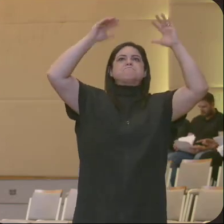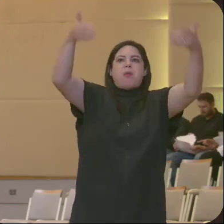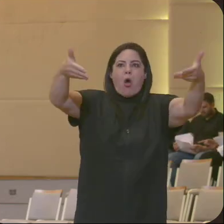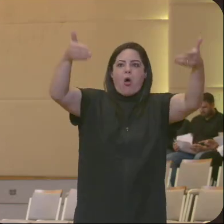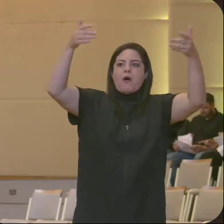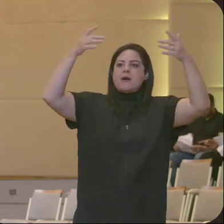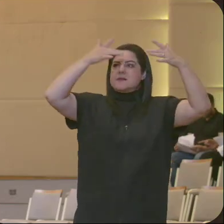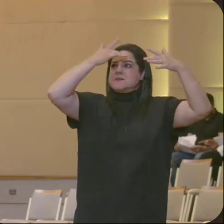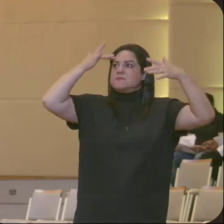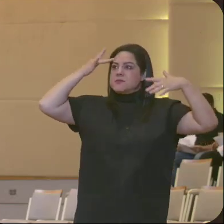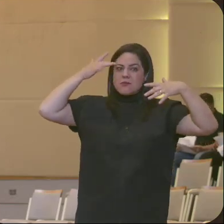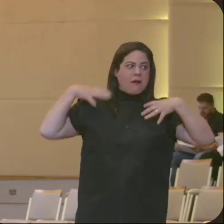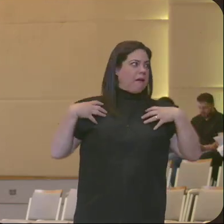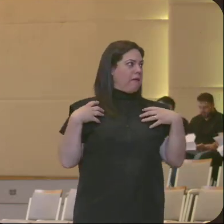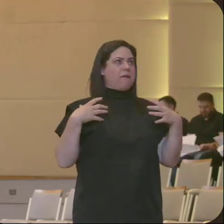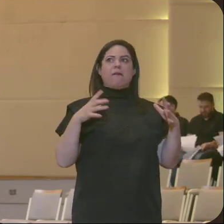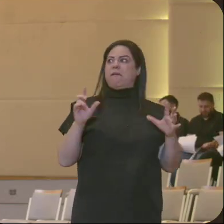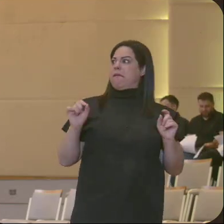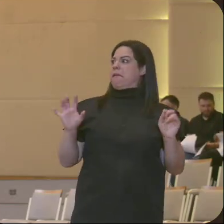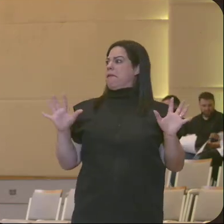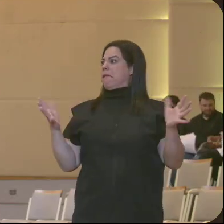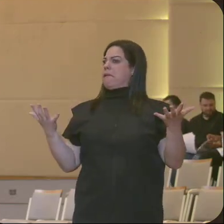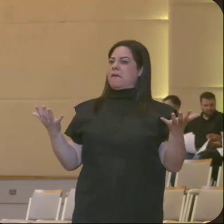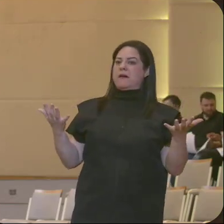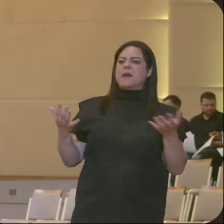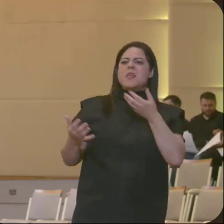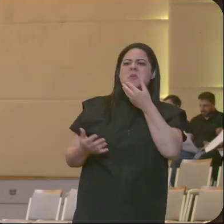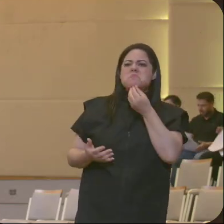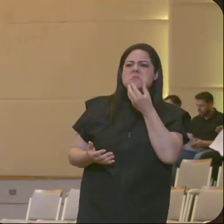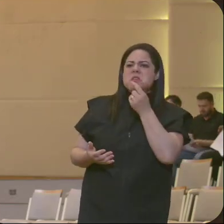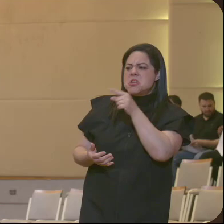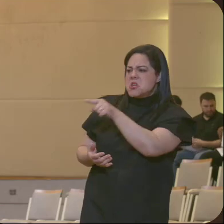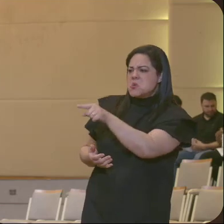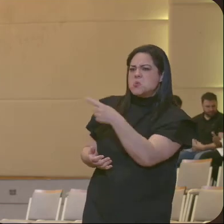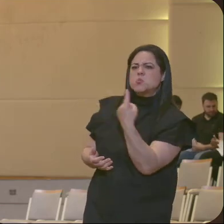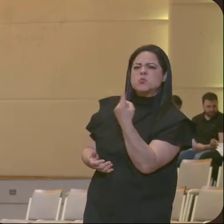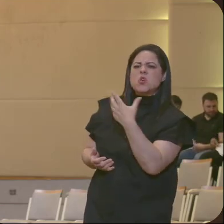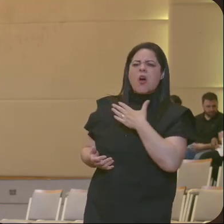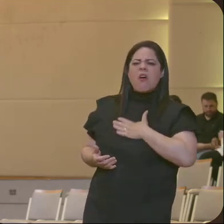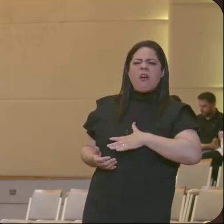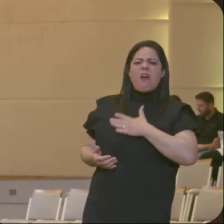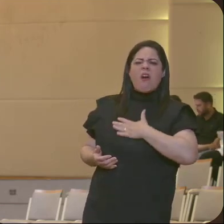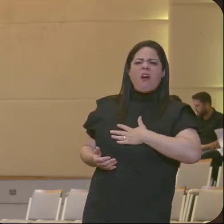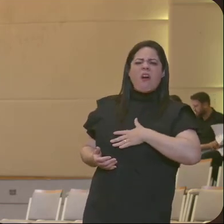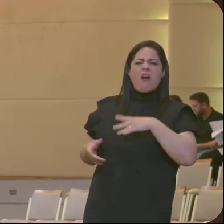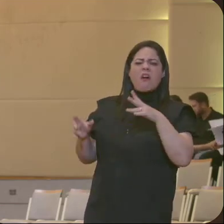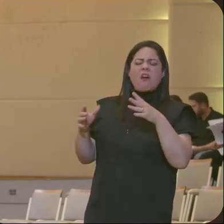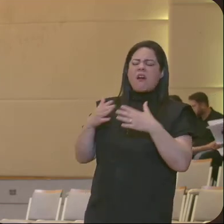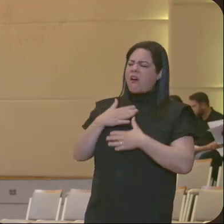pessoas começam a ficar curiosas com relação àquele menininho que tinha uma tranquilidade